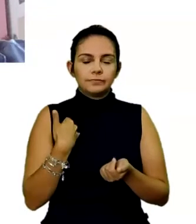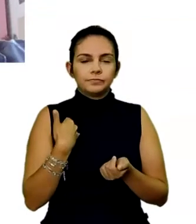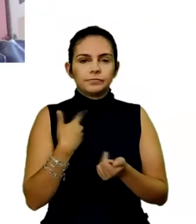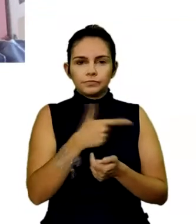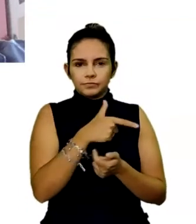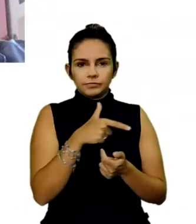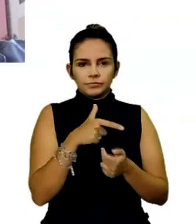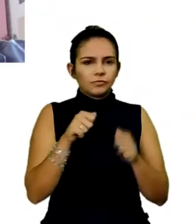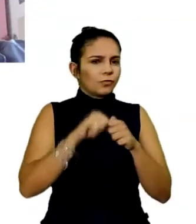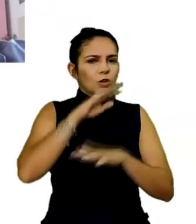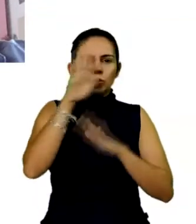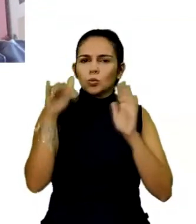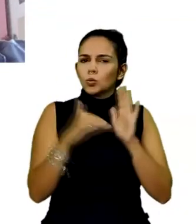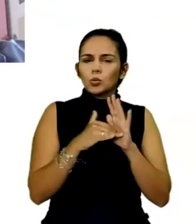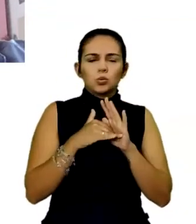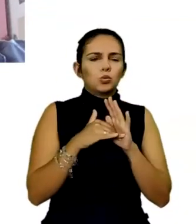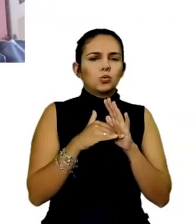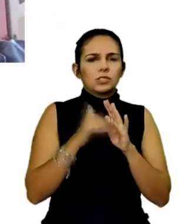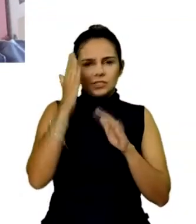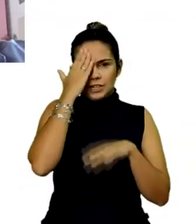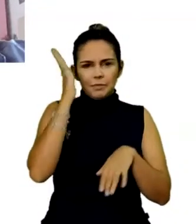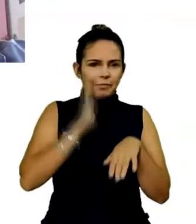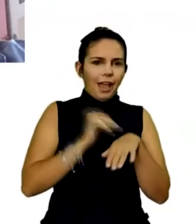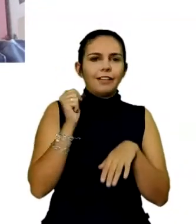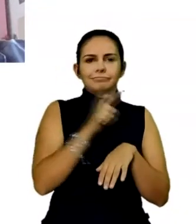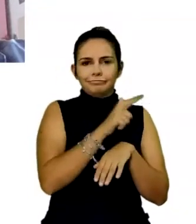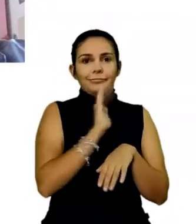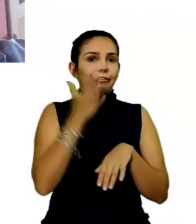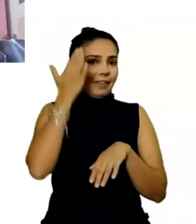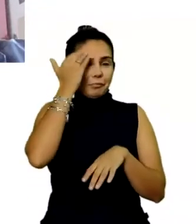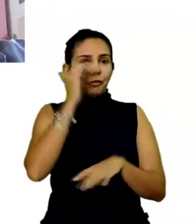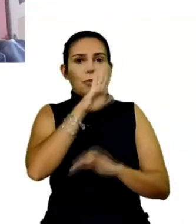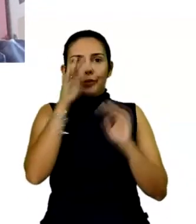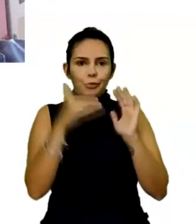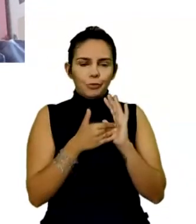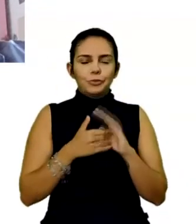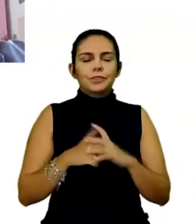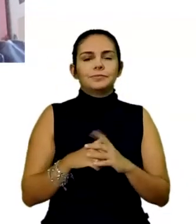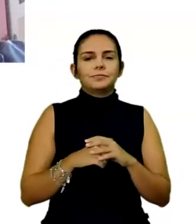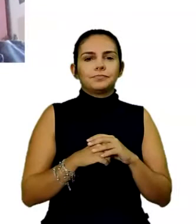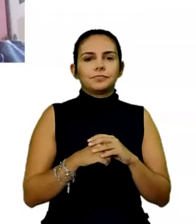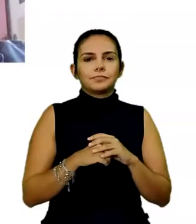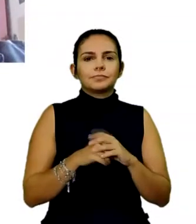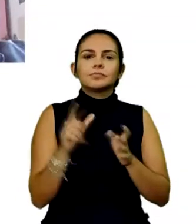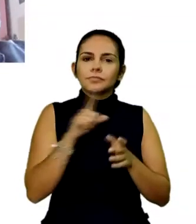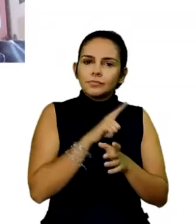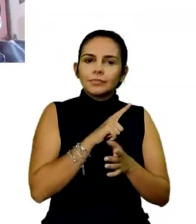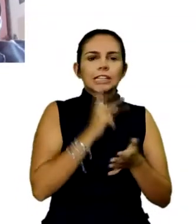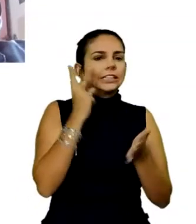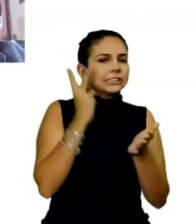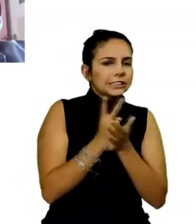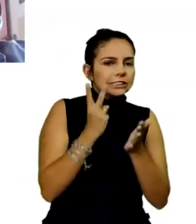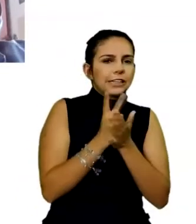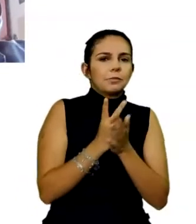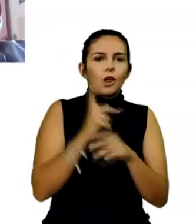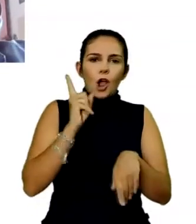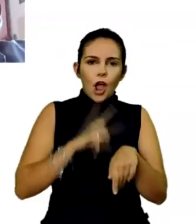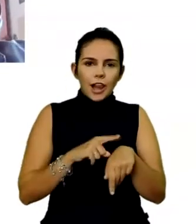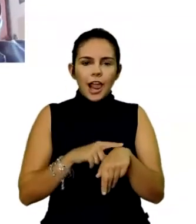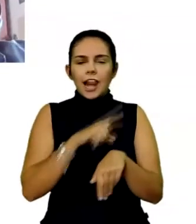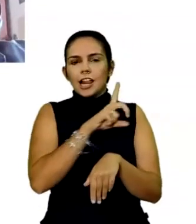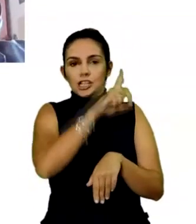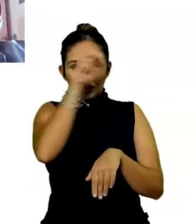ela faz tudo, que sabe mais do que a gente, não é verdade? Mas tem sempre um horário